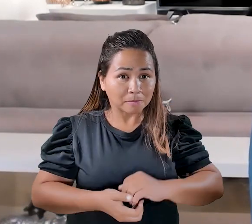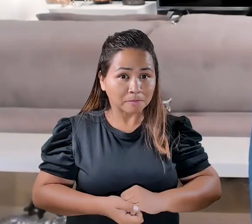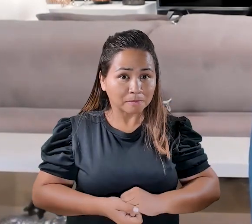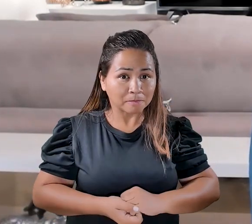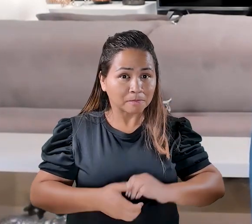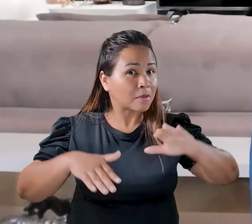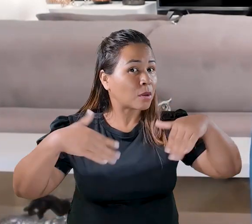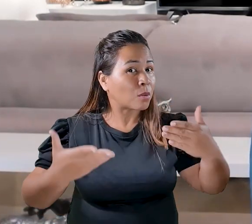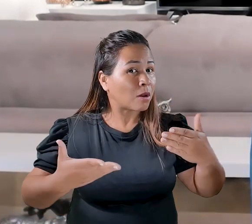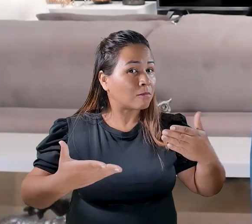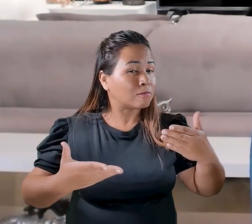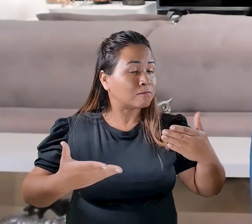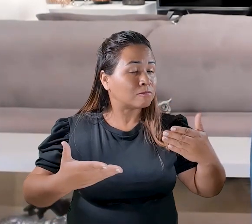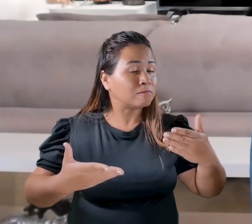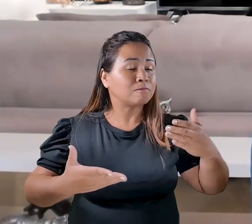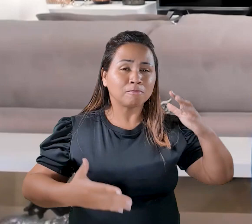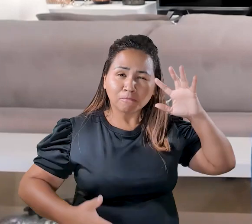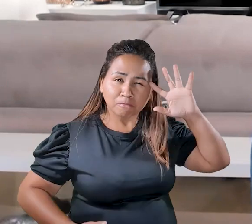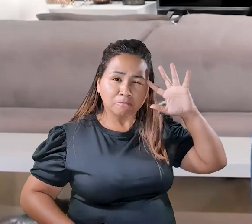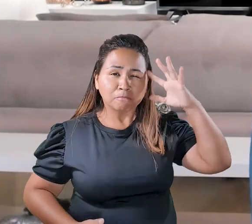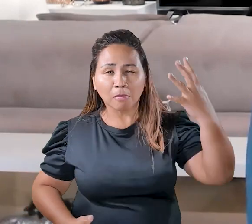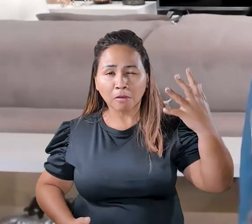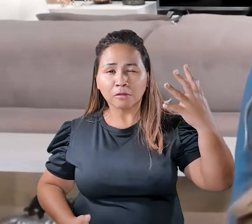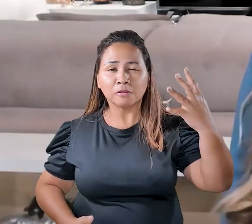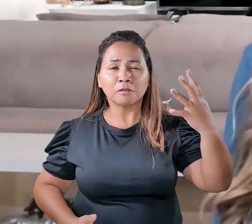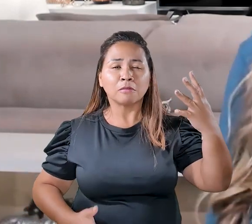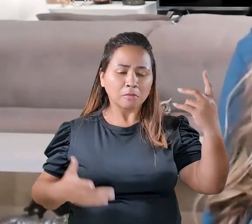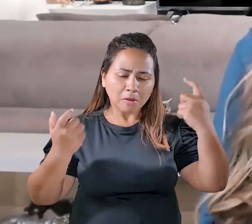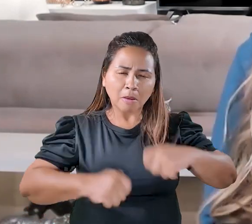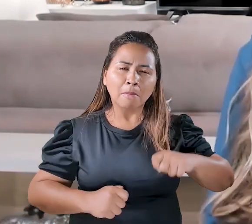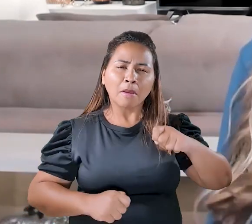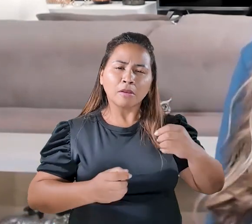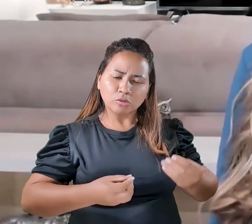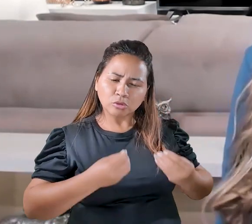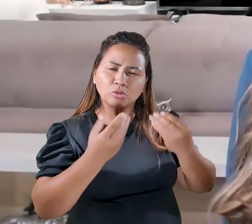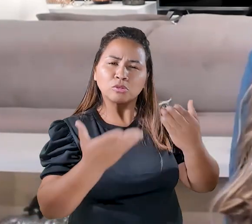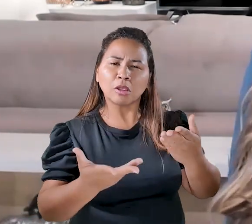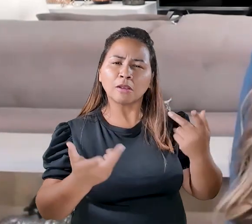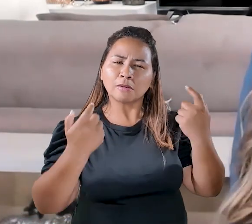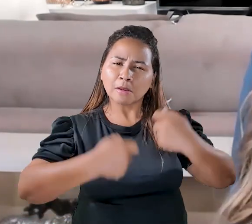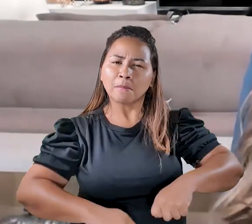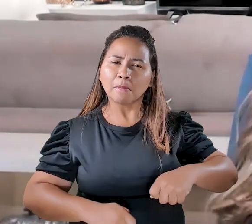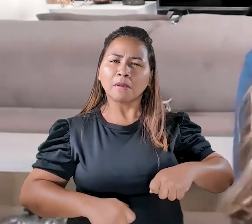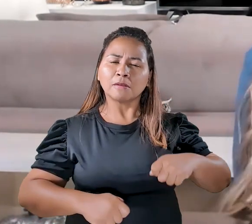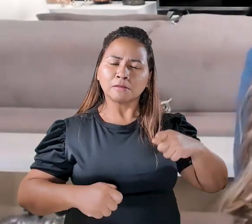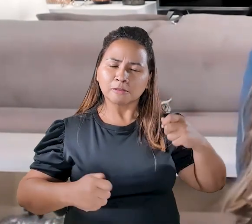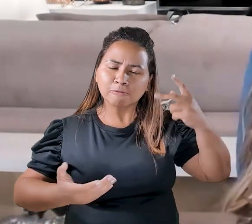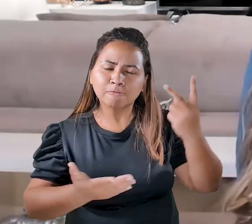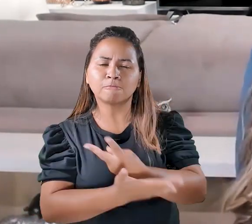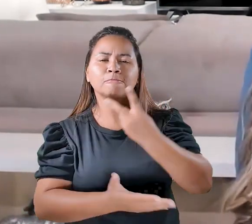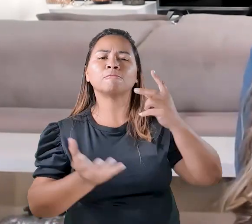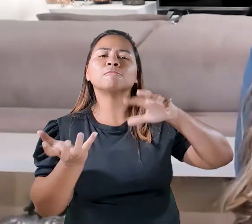Qual a decisão que te levaria a conquistar esse sonho? E agora você vai pro tapping.